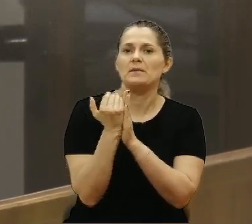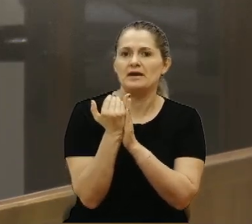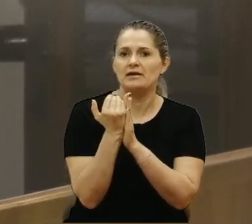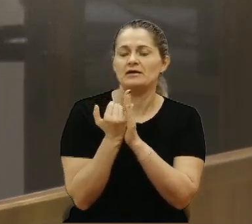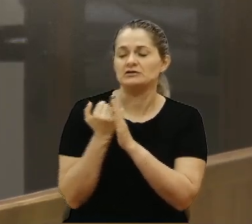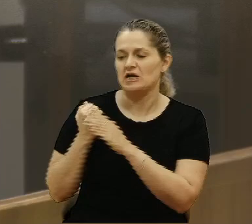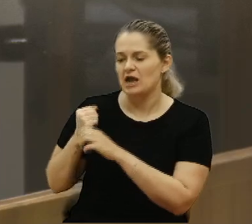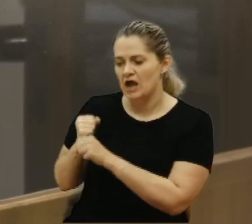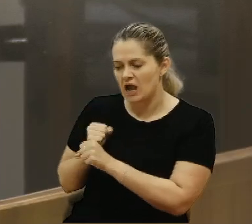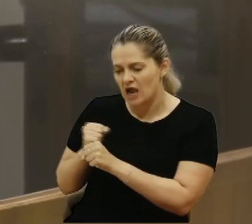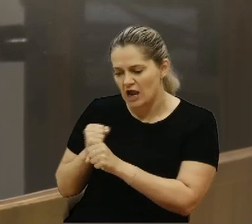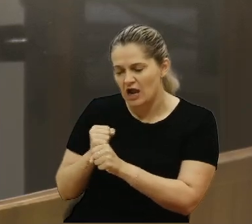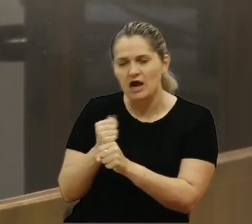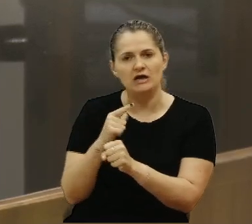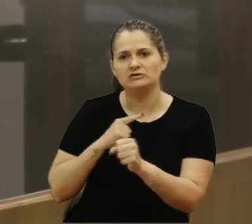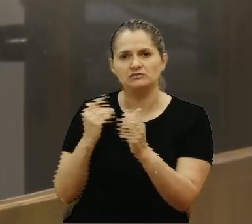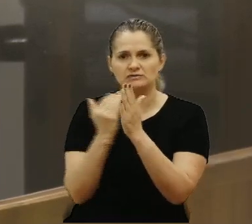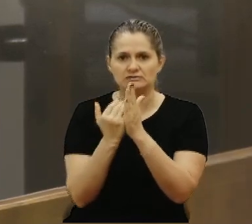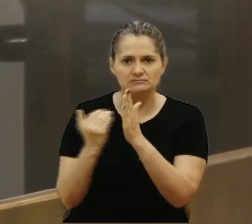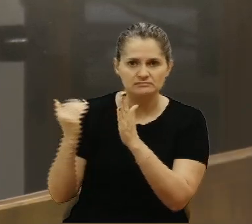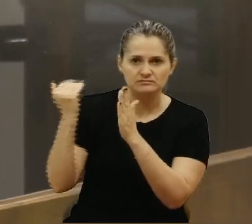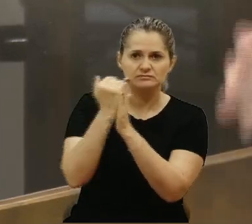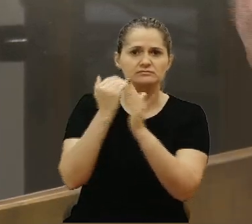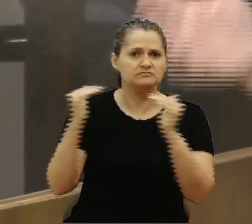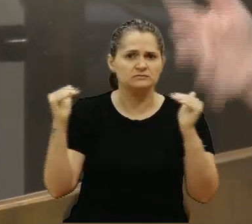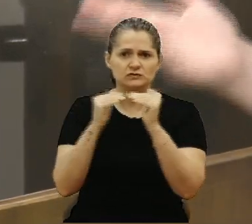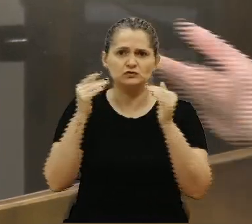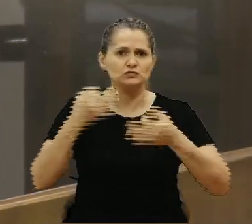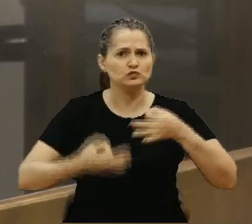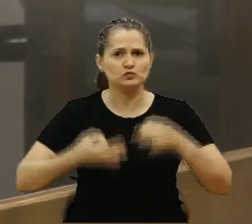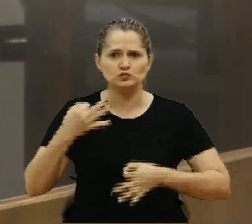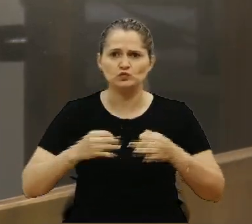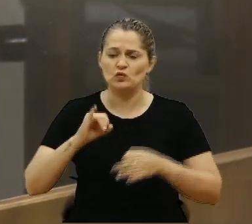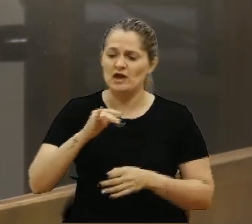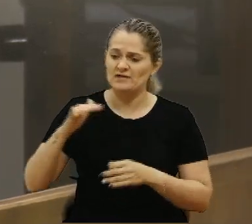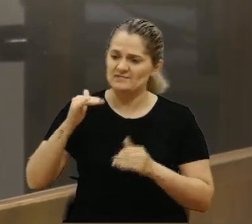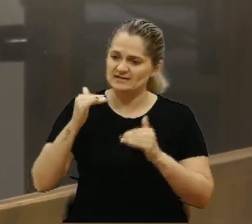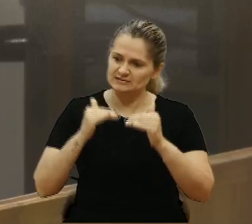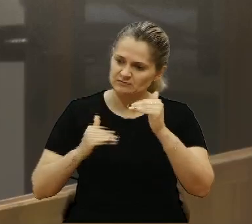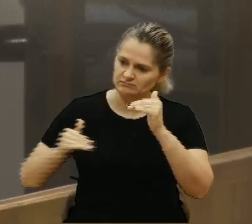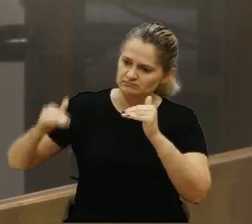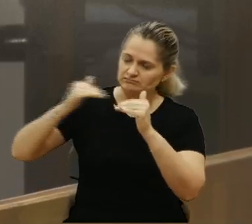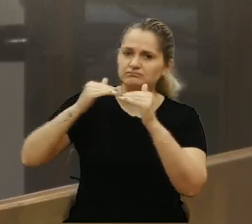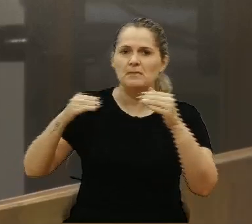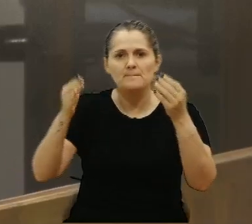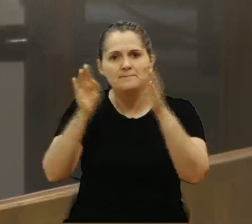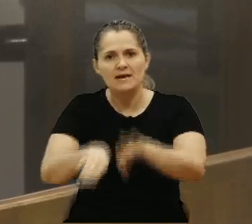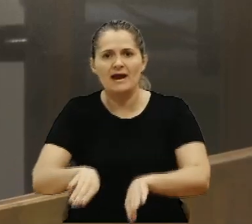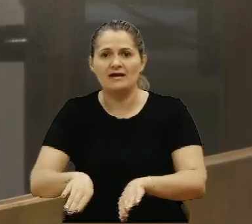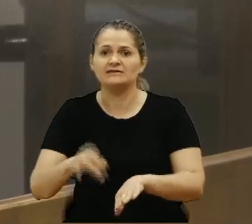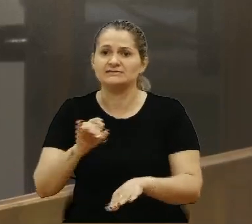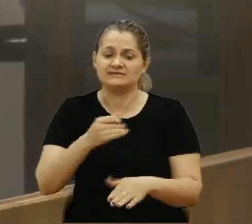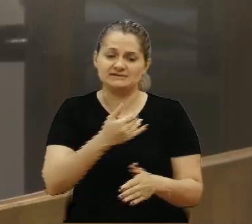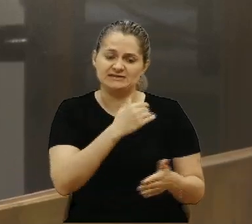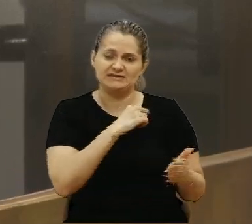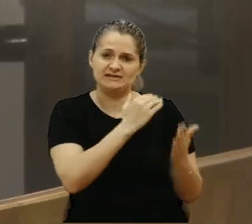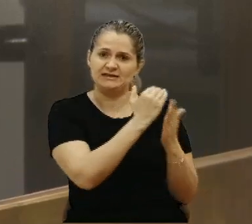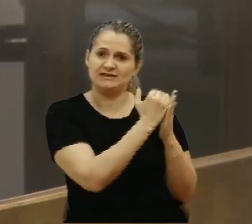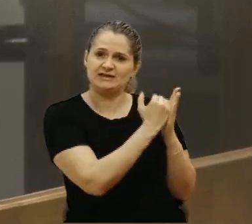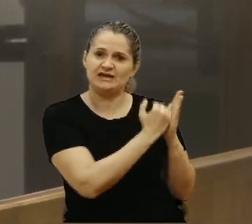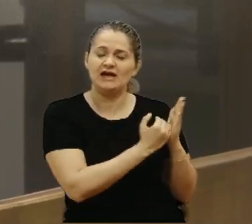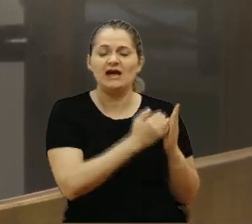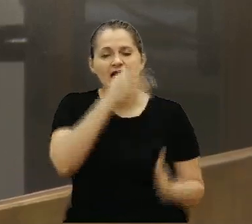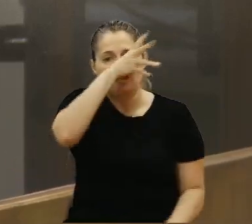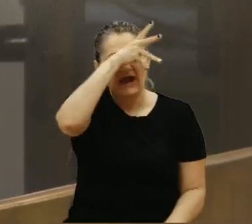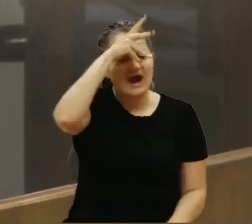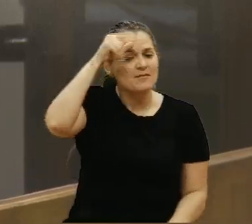gente não tem um reajuste acima da inflação, se a gente considerar essas perdas. Então, a prefeitura resolveu o seu problema de caixa,